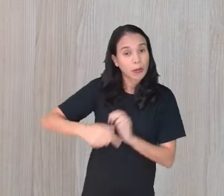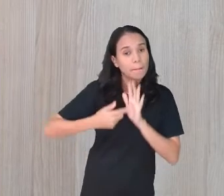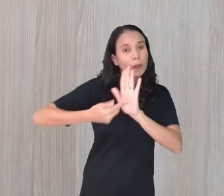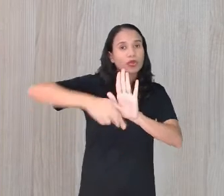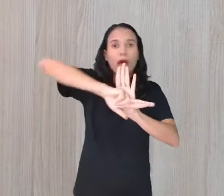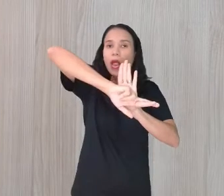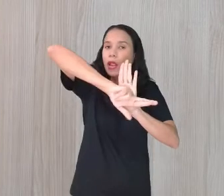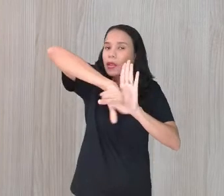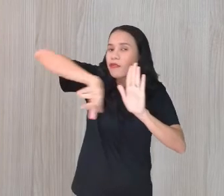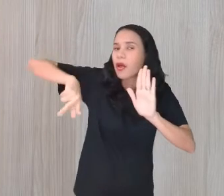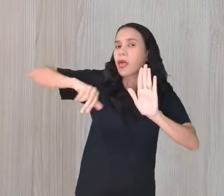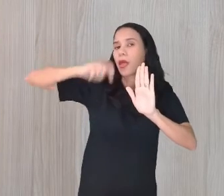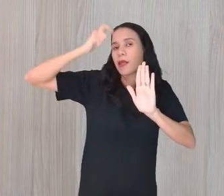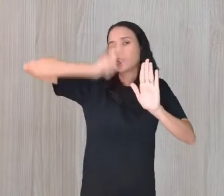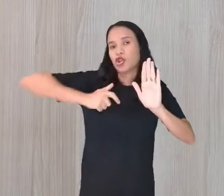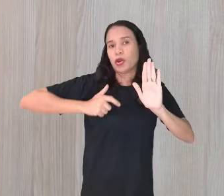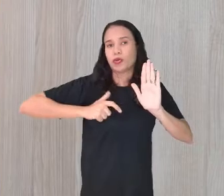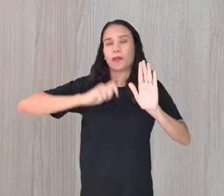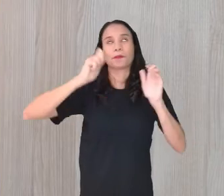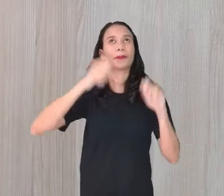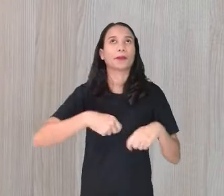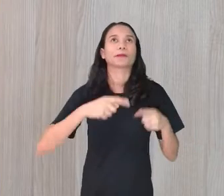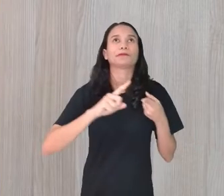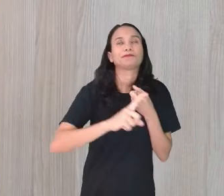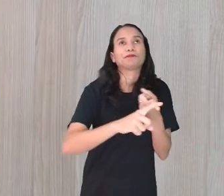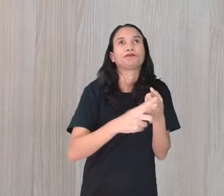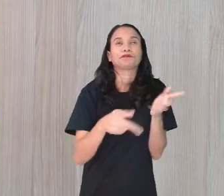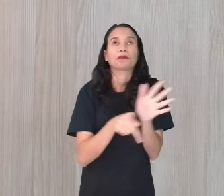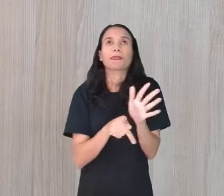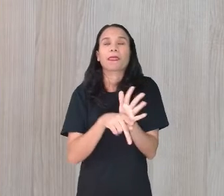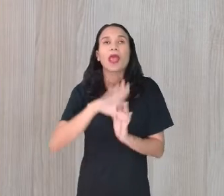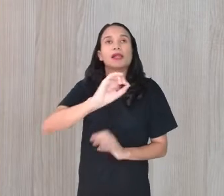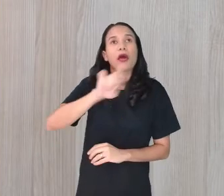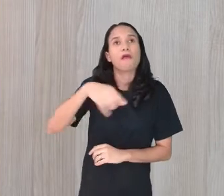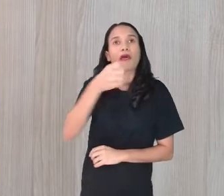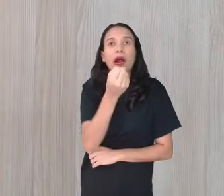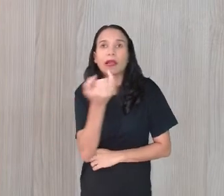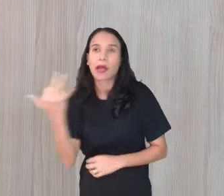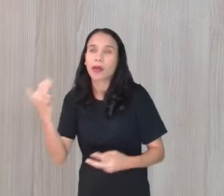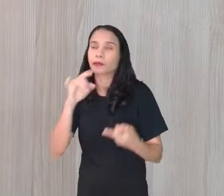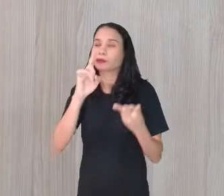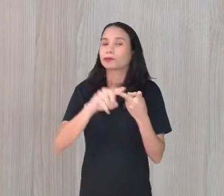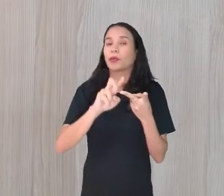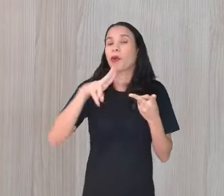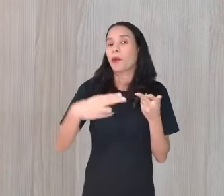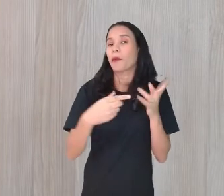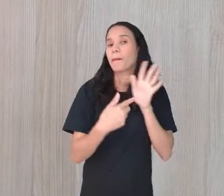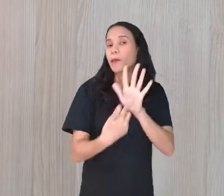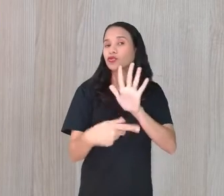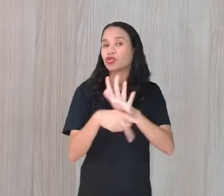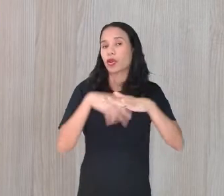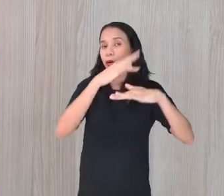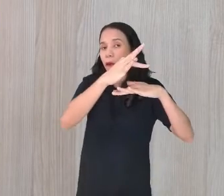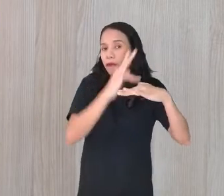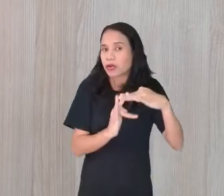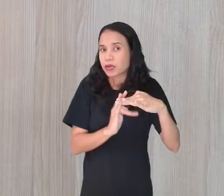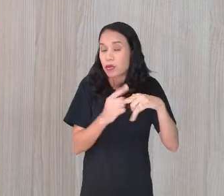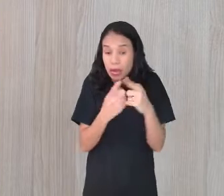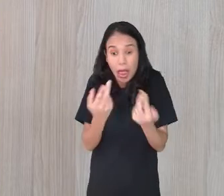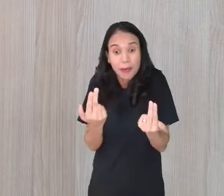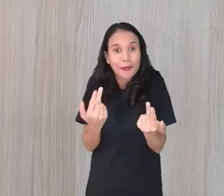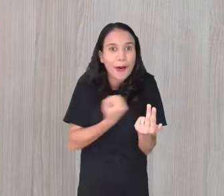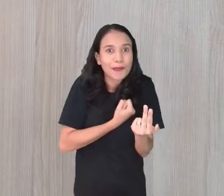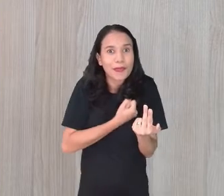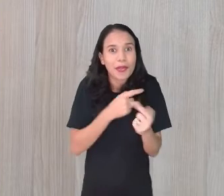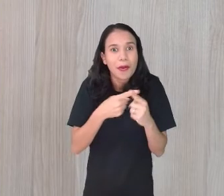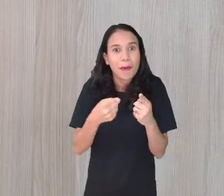representado de várias formas. Ele pode ser representado de forma decimal e ele pode ser representado na forma de fração. E na forma